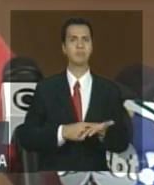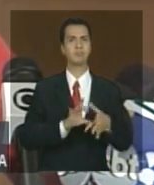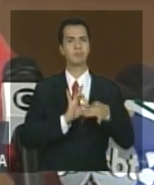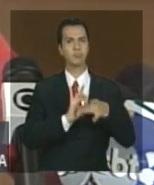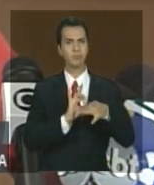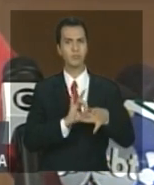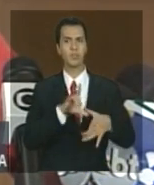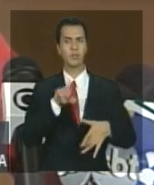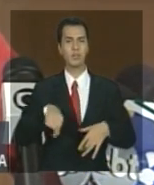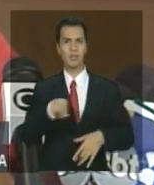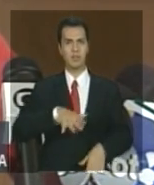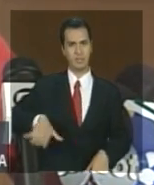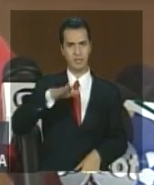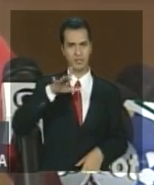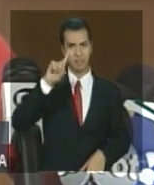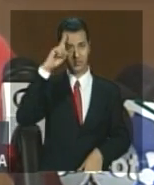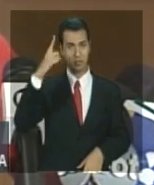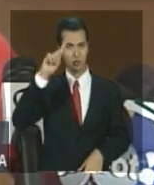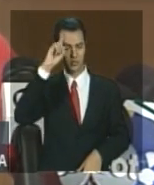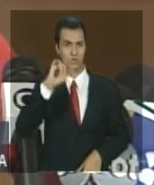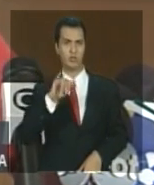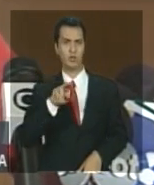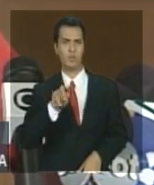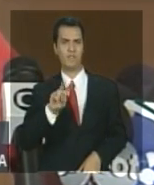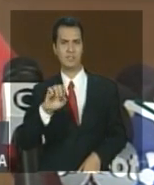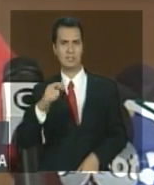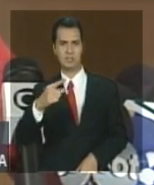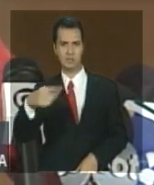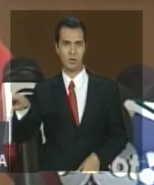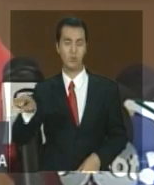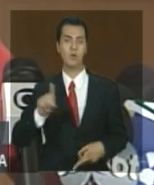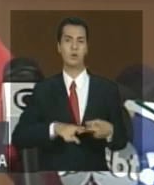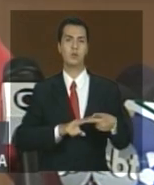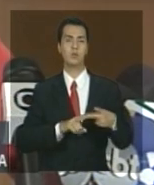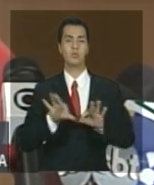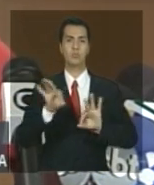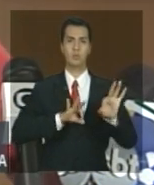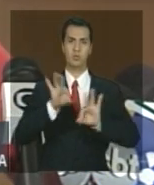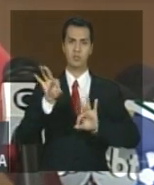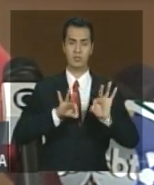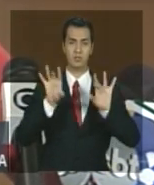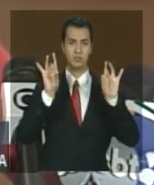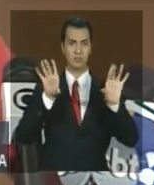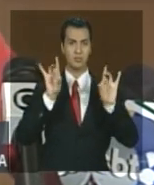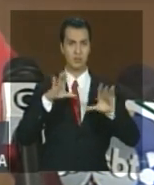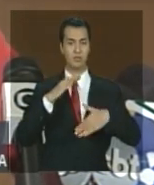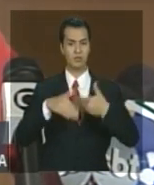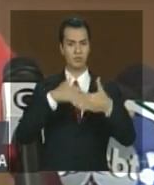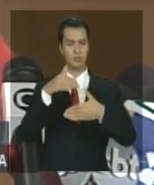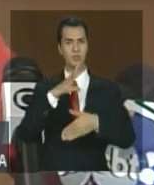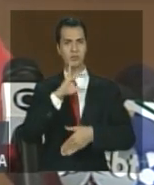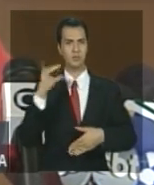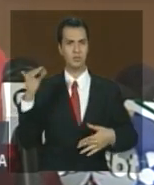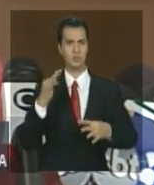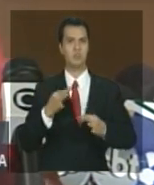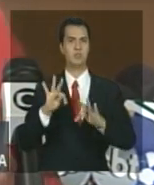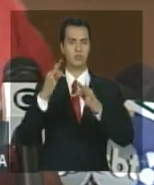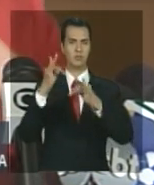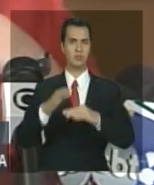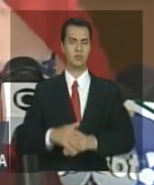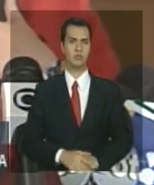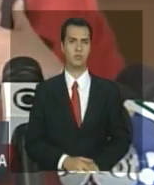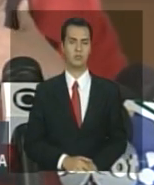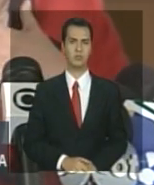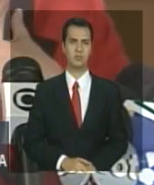área de inovação, de criação de projetos específicos de desenvolvimento científico e